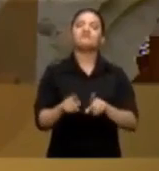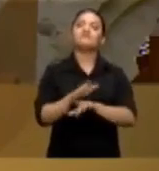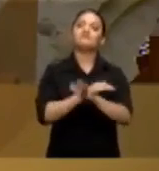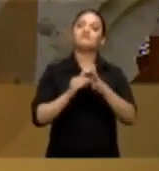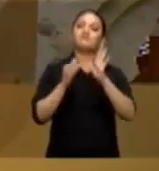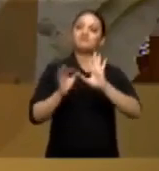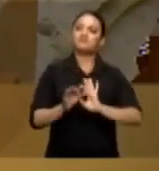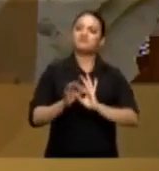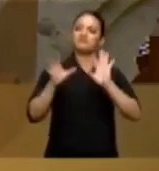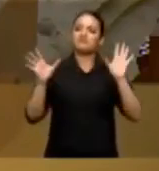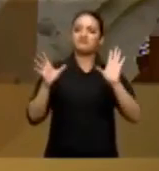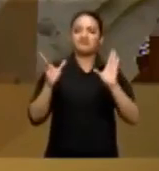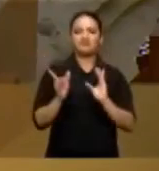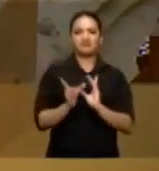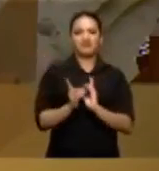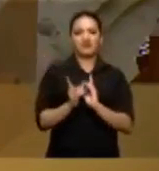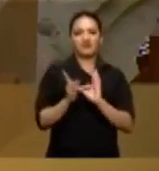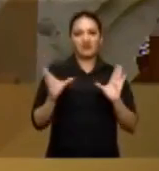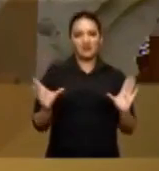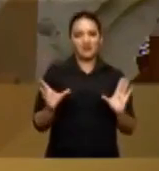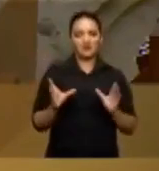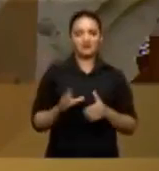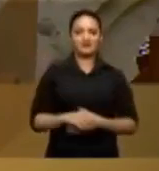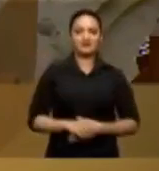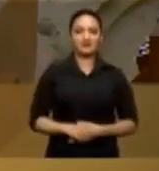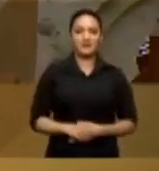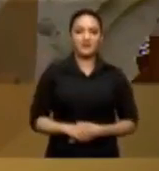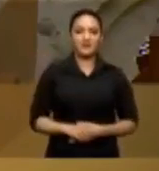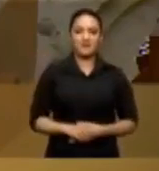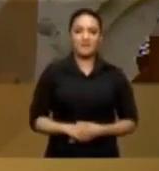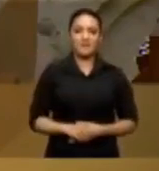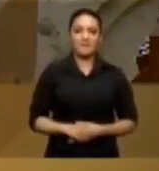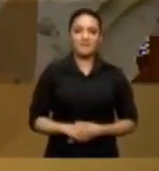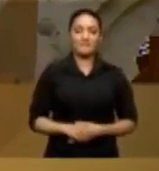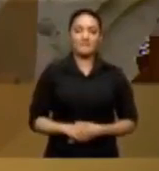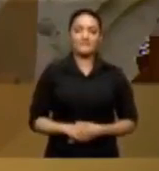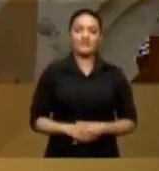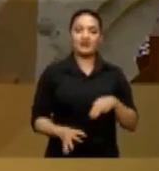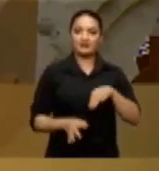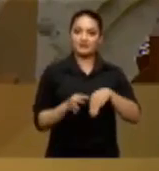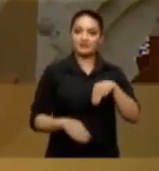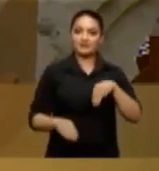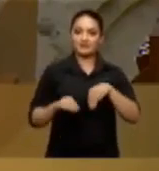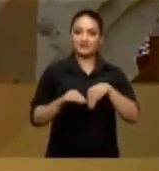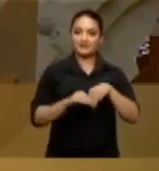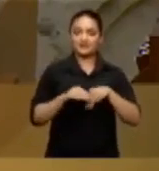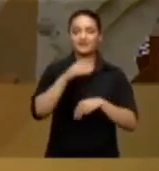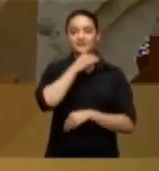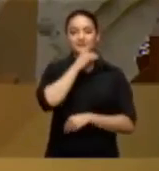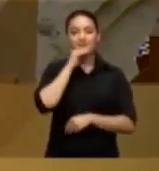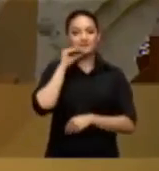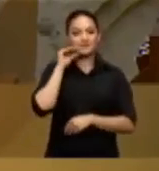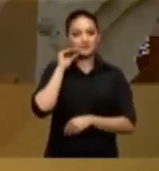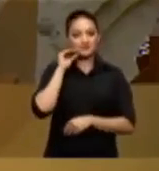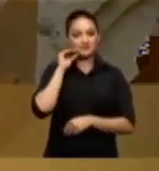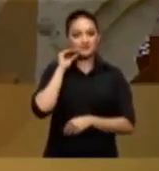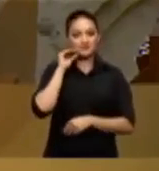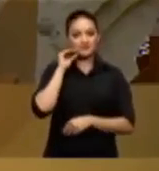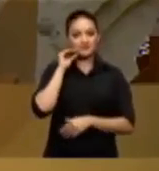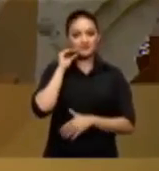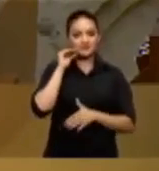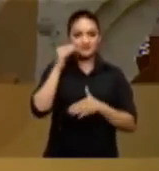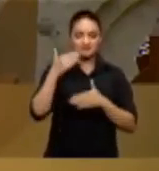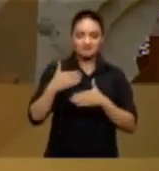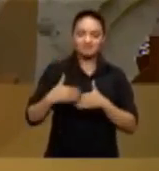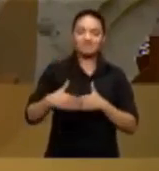do regime democrático. Que doravante, Vossa Excelência, ministro José Celso de Mello,